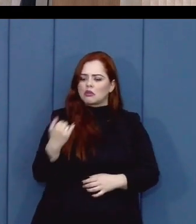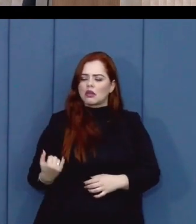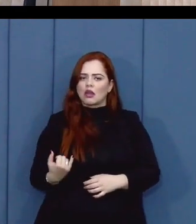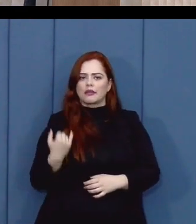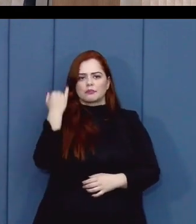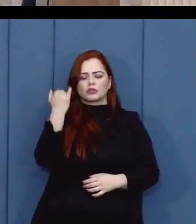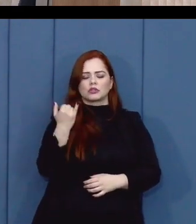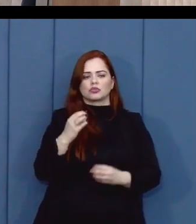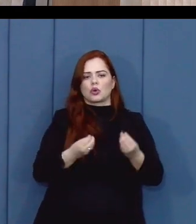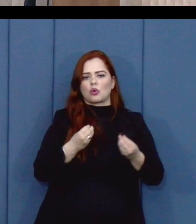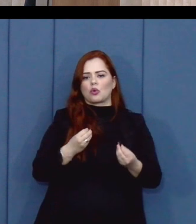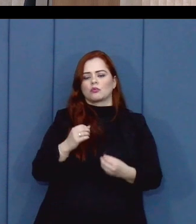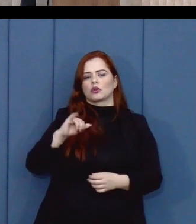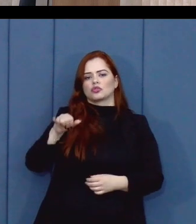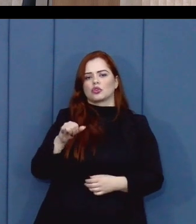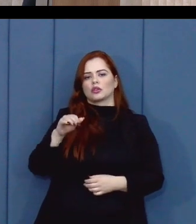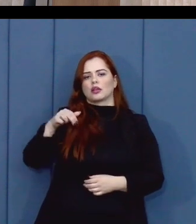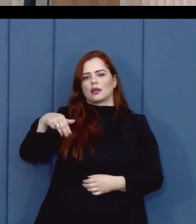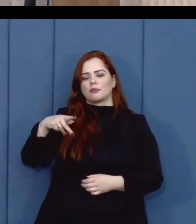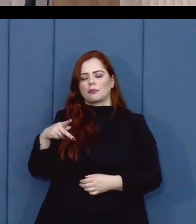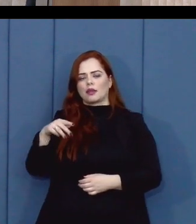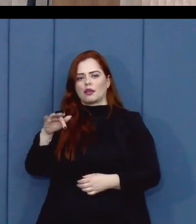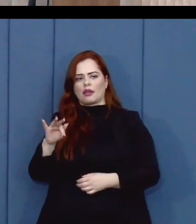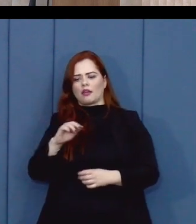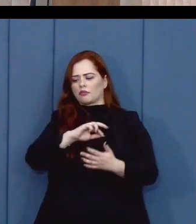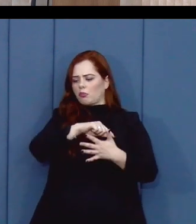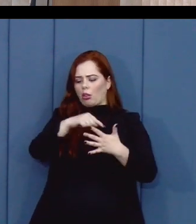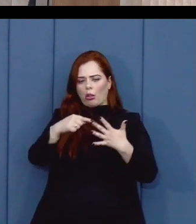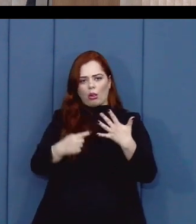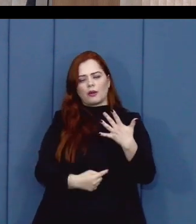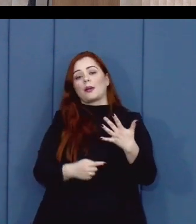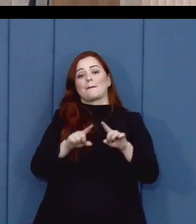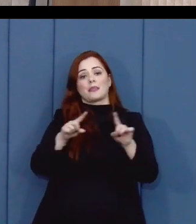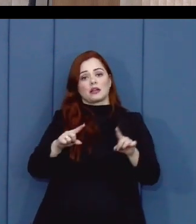importantes, como o JECFA, o JMPR, o GENRA, etc. Mas ciência se